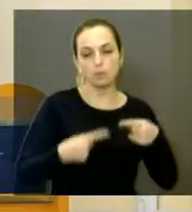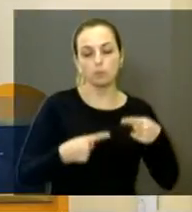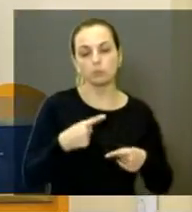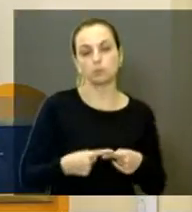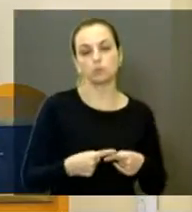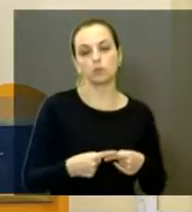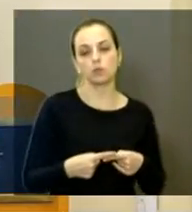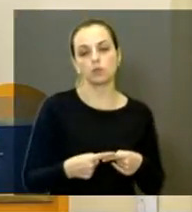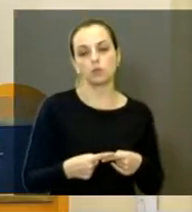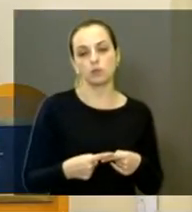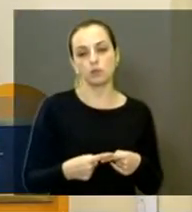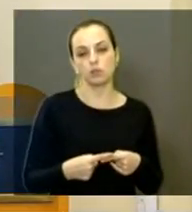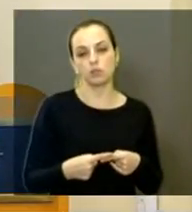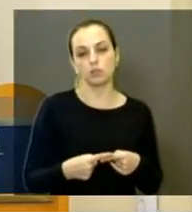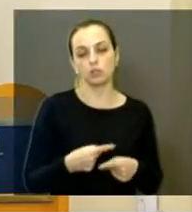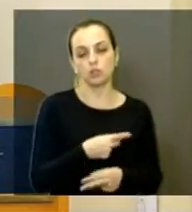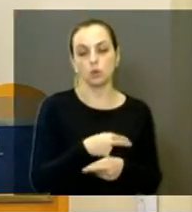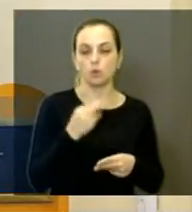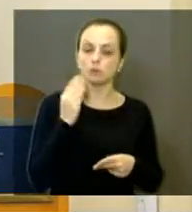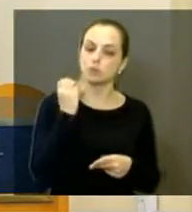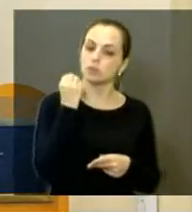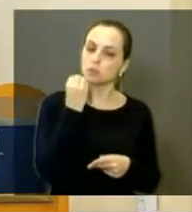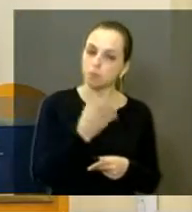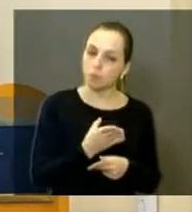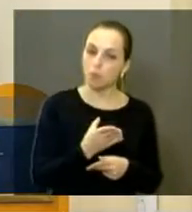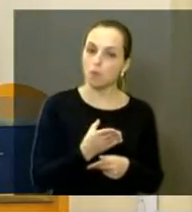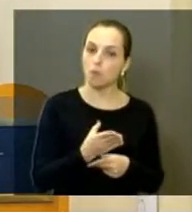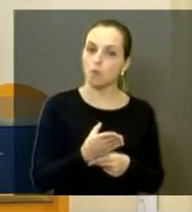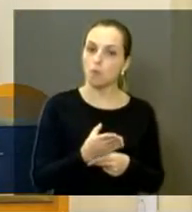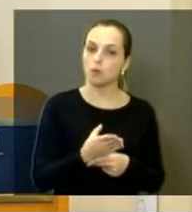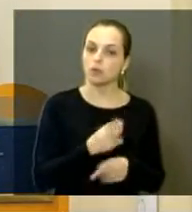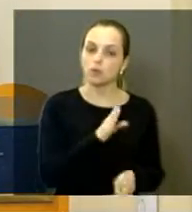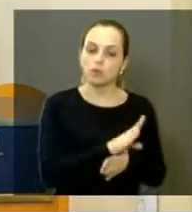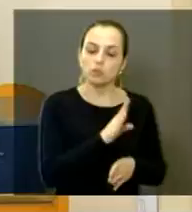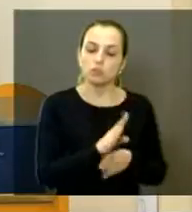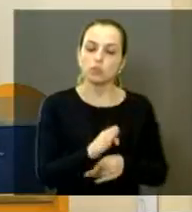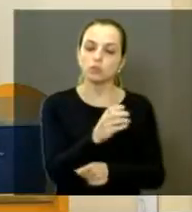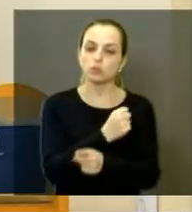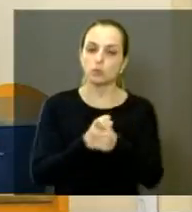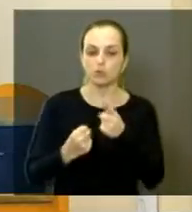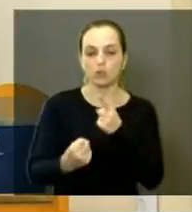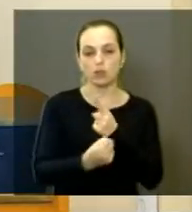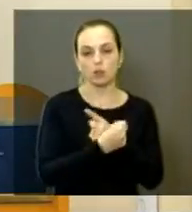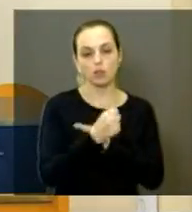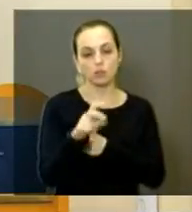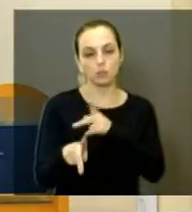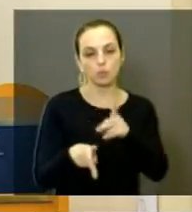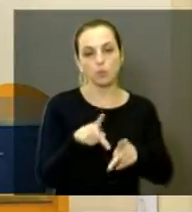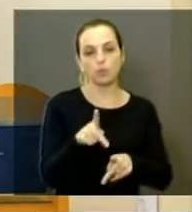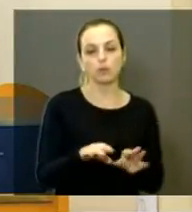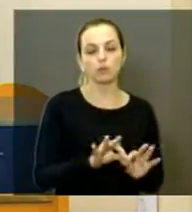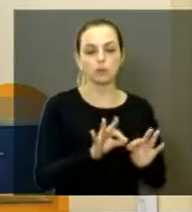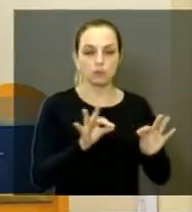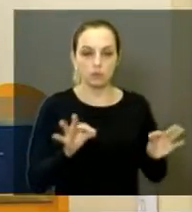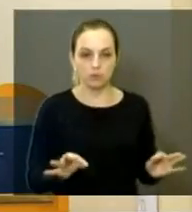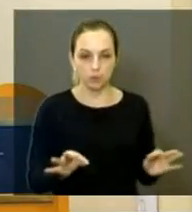uma benfeitoria que irá contemplar realmente a sociedade, o povo mais humilde.